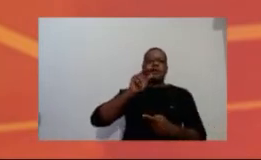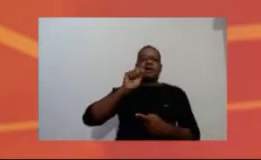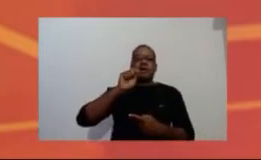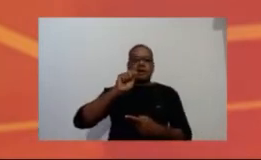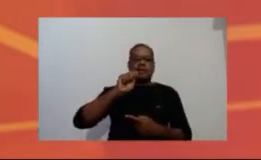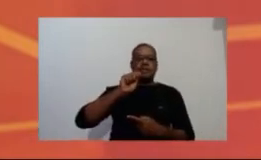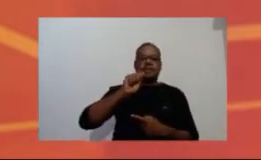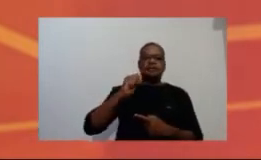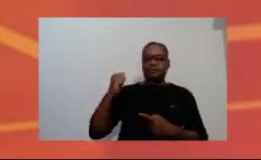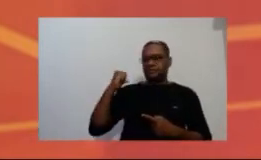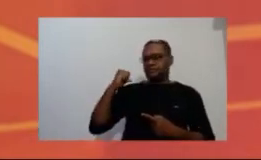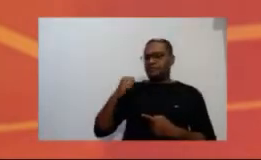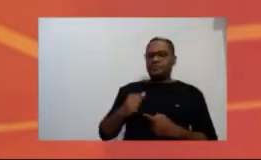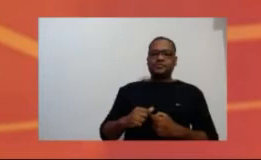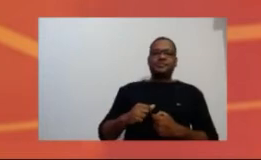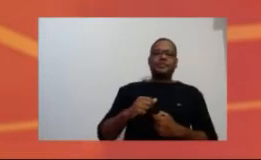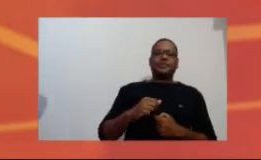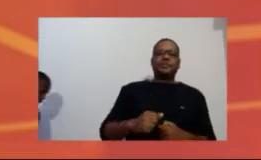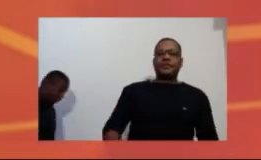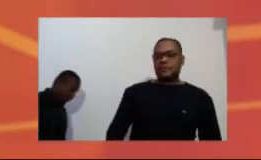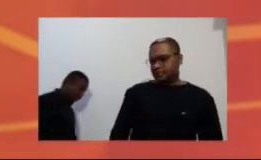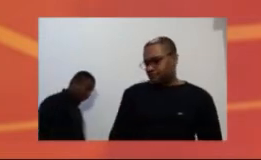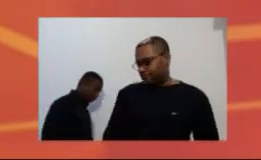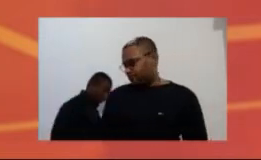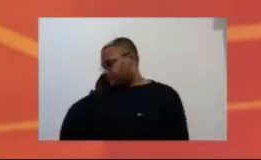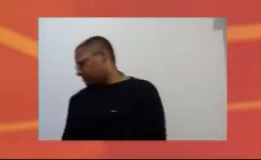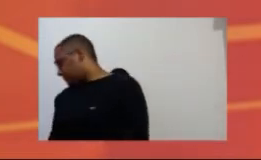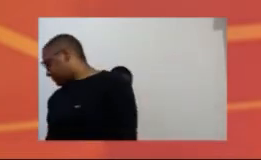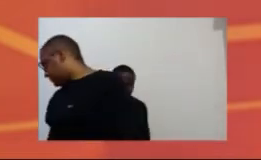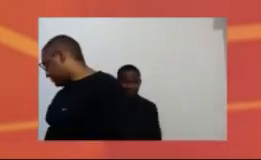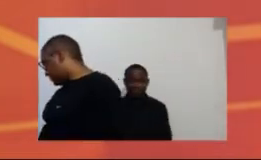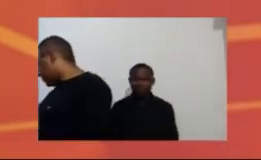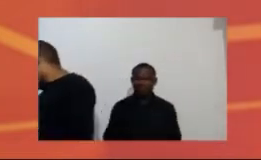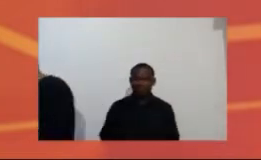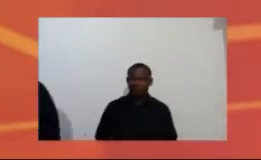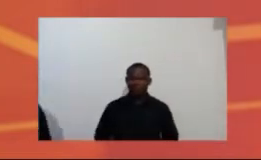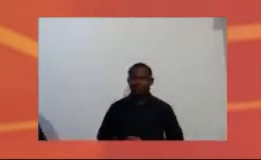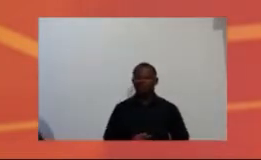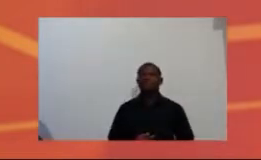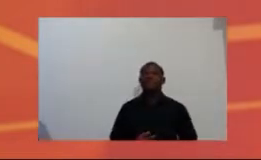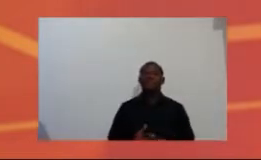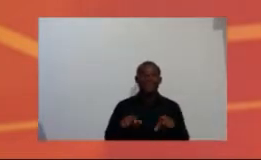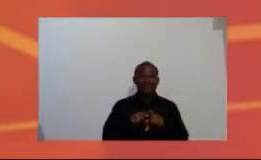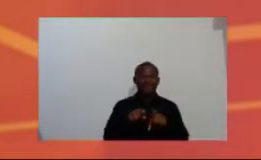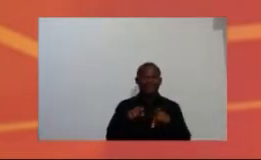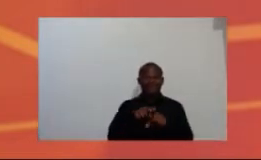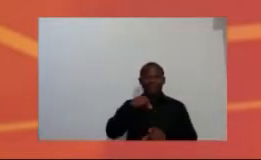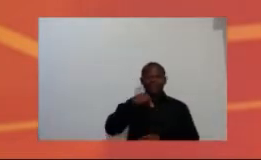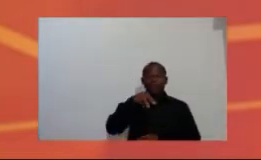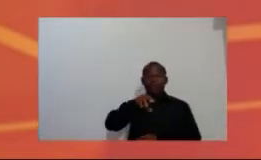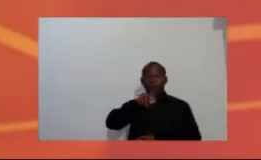Também um excelente evento, Marcos Leite, a Mônica Mendes, do SENAC Pernambuco,